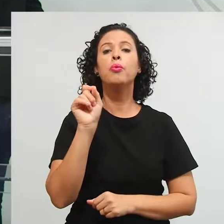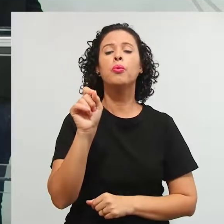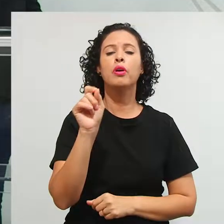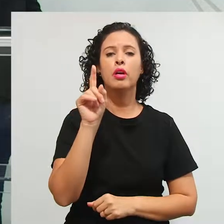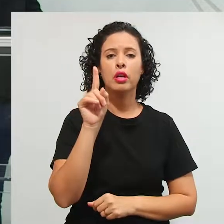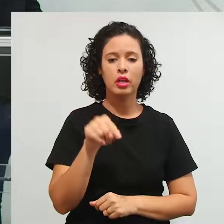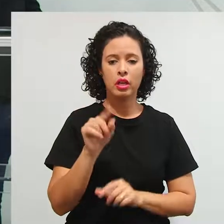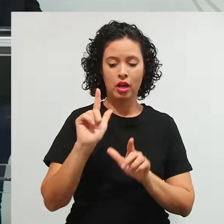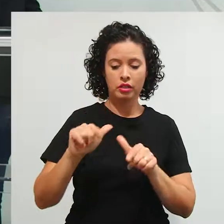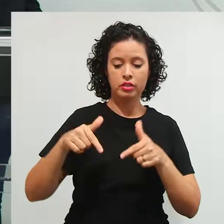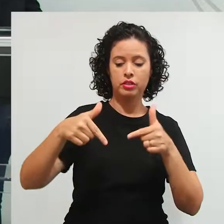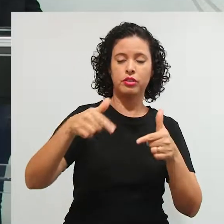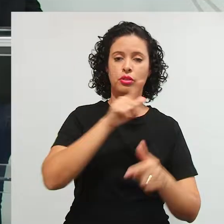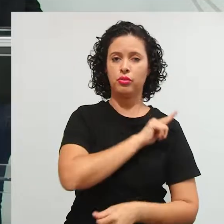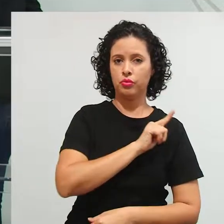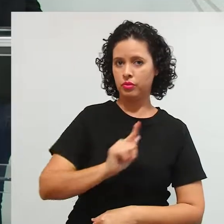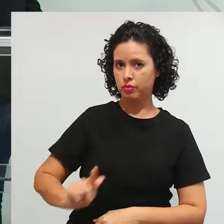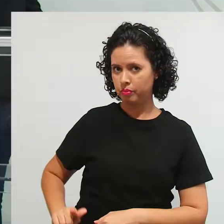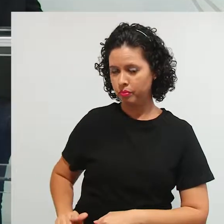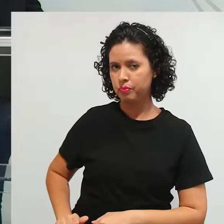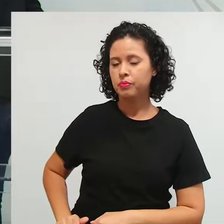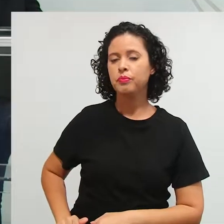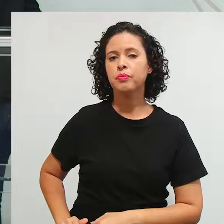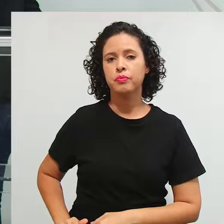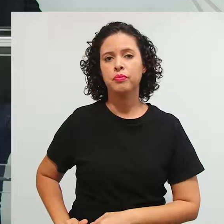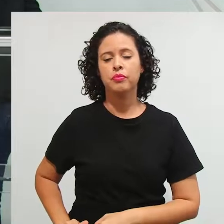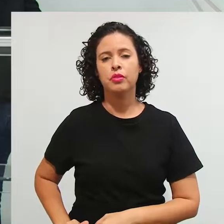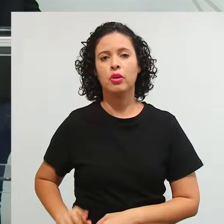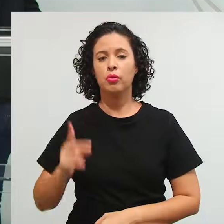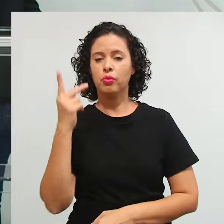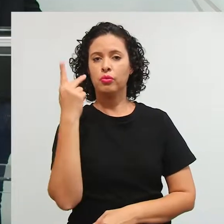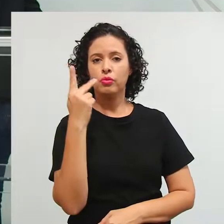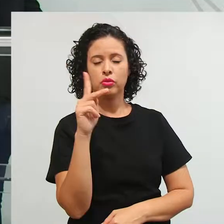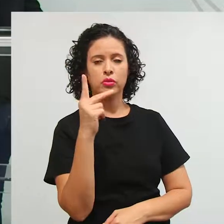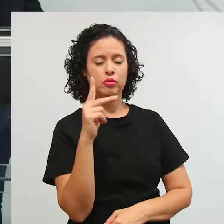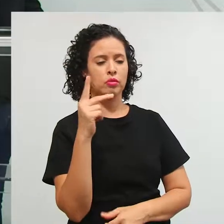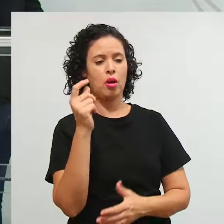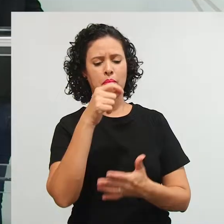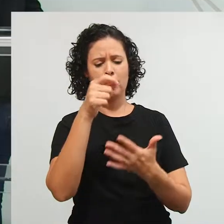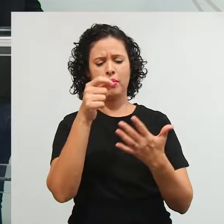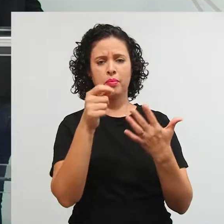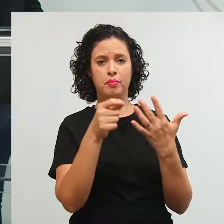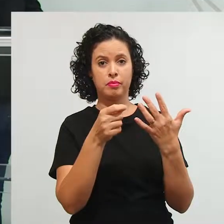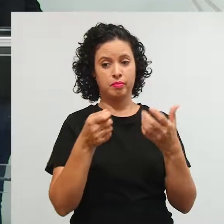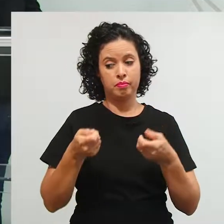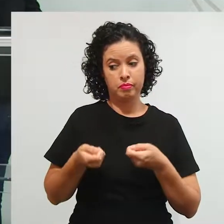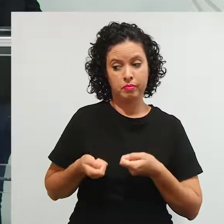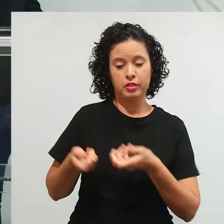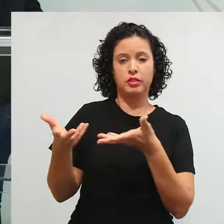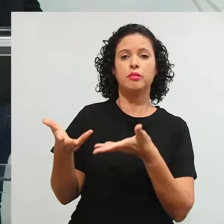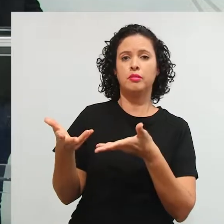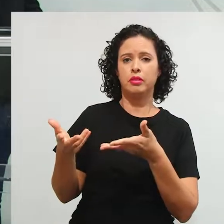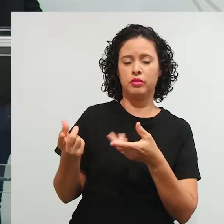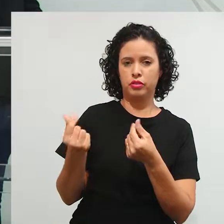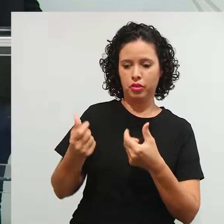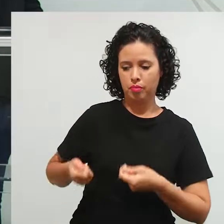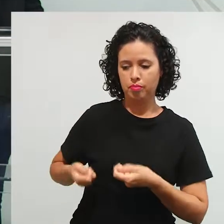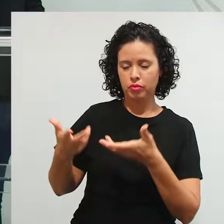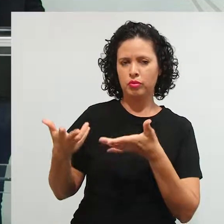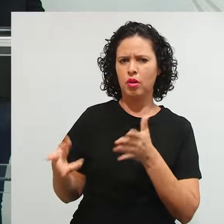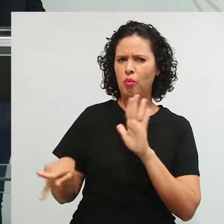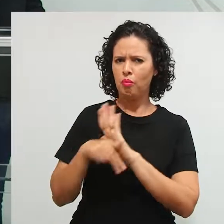aquela ação governamental com os seus elementos de despesa de um determinado